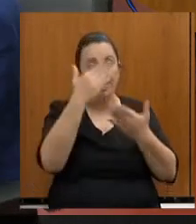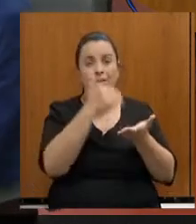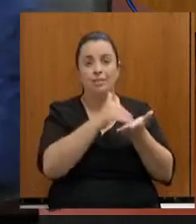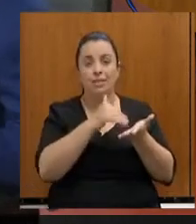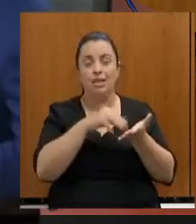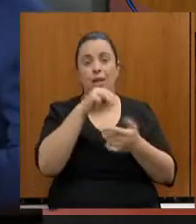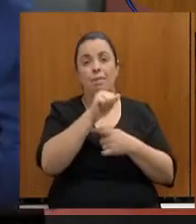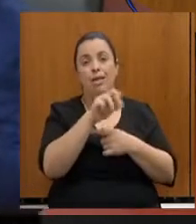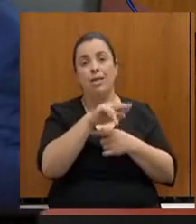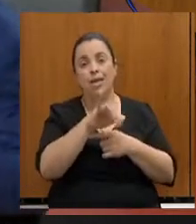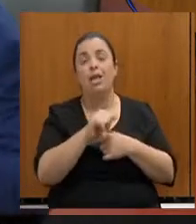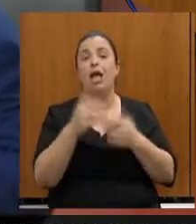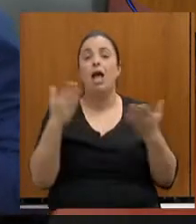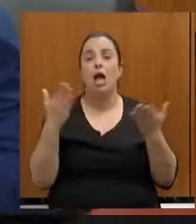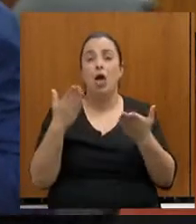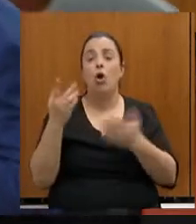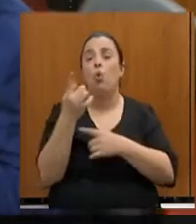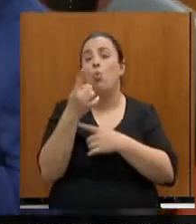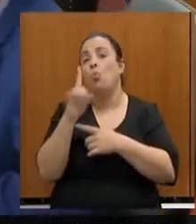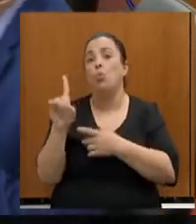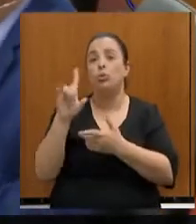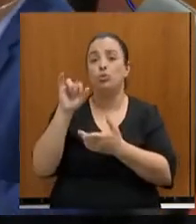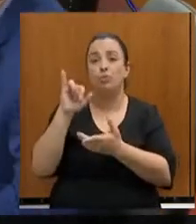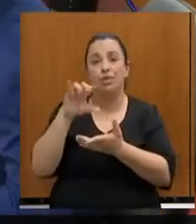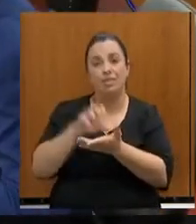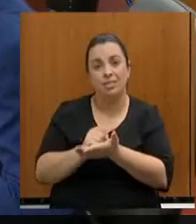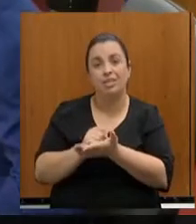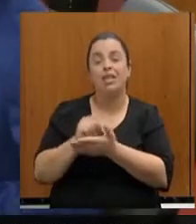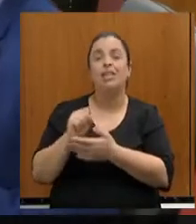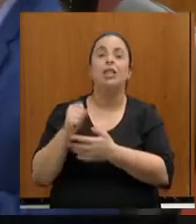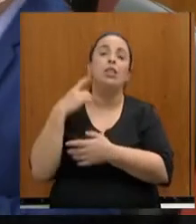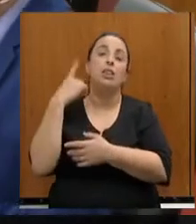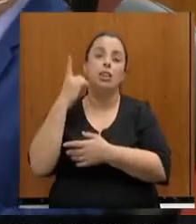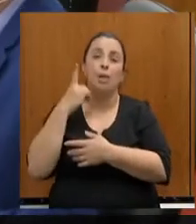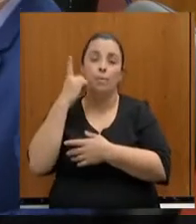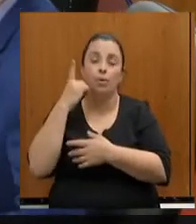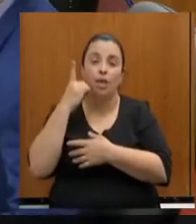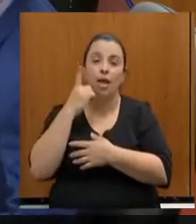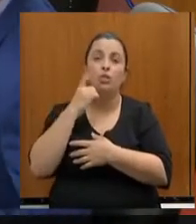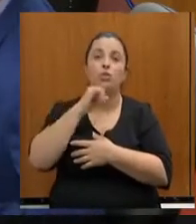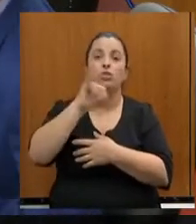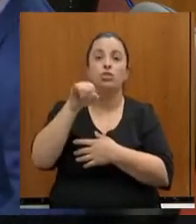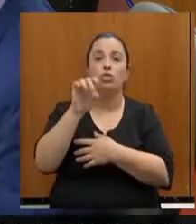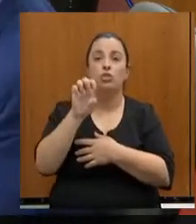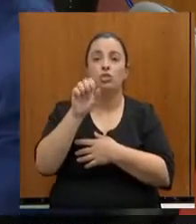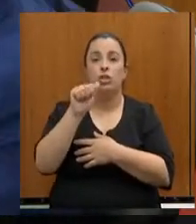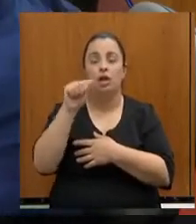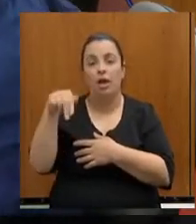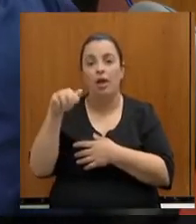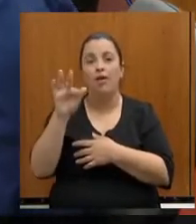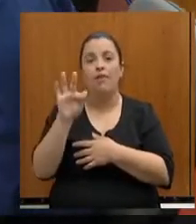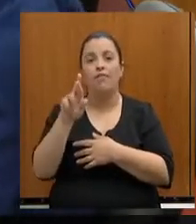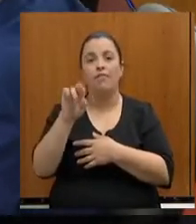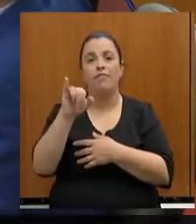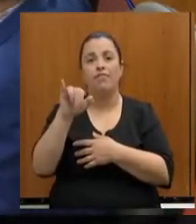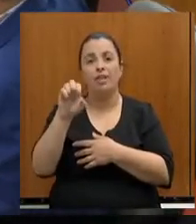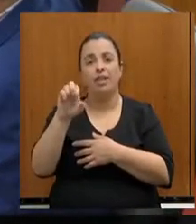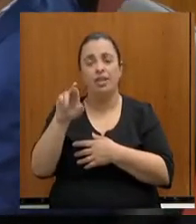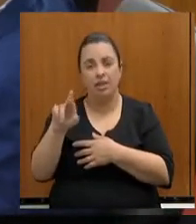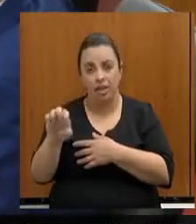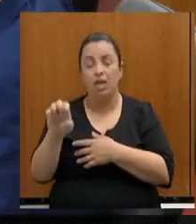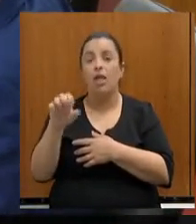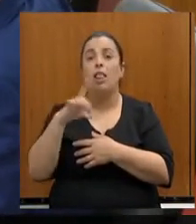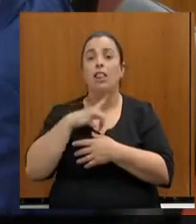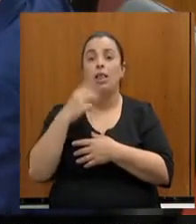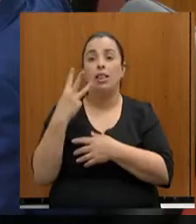a palavra último escrito nosso Deputado Dr Jean Freire E terá 3 minutos para as suas considerações